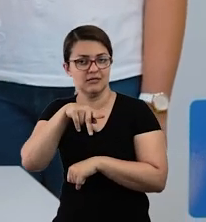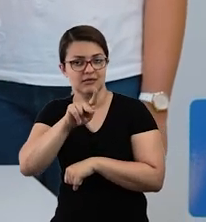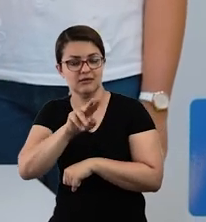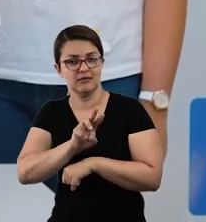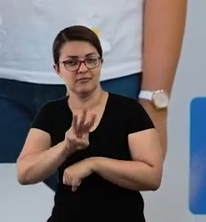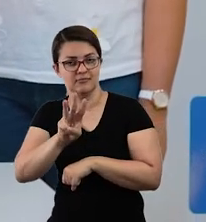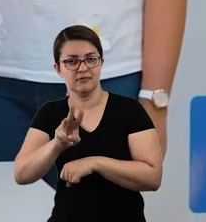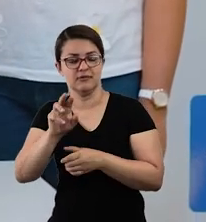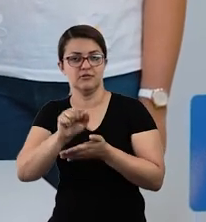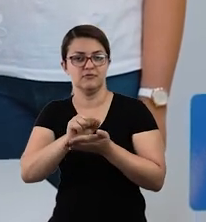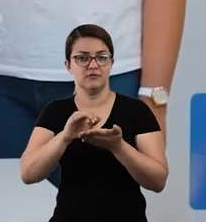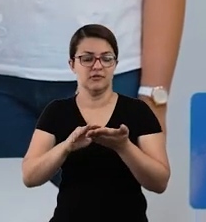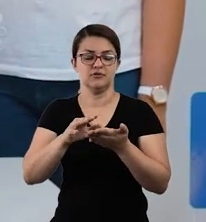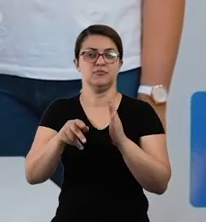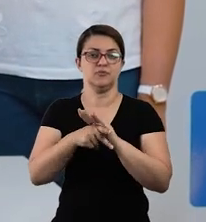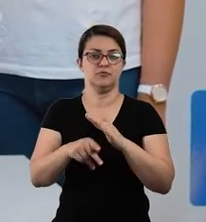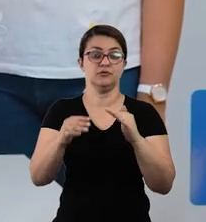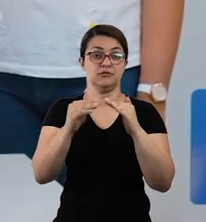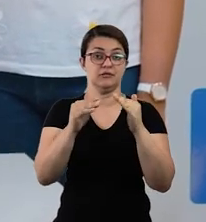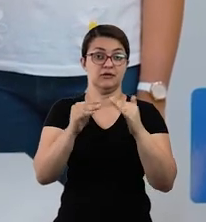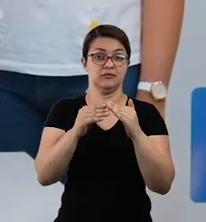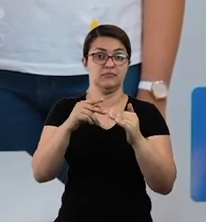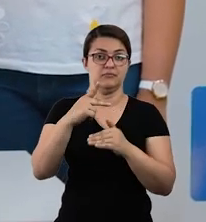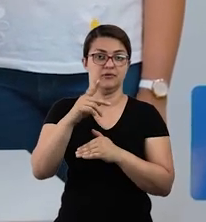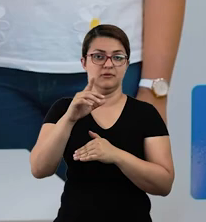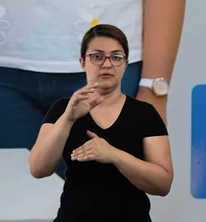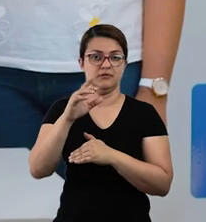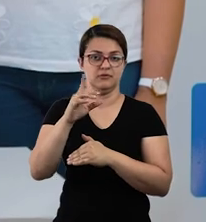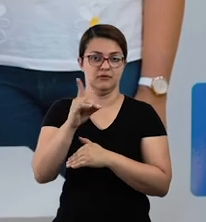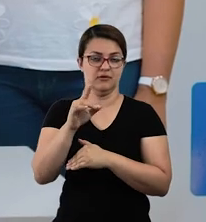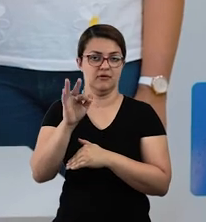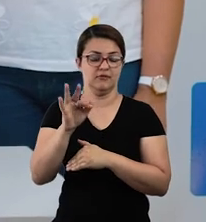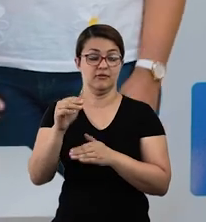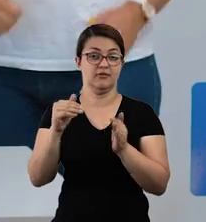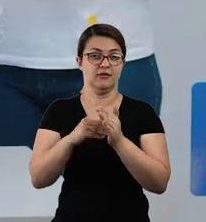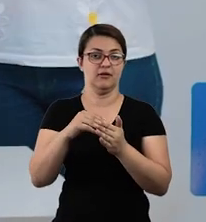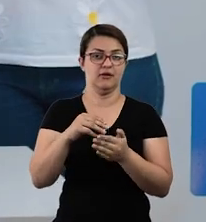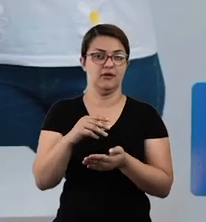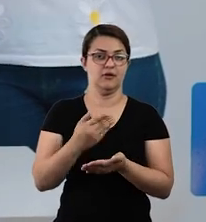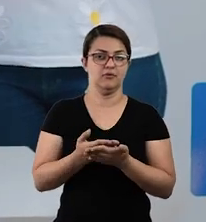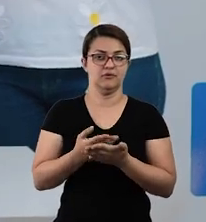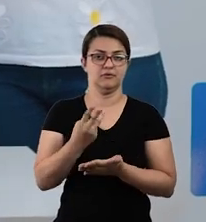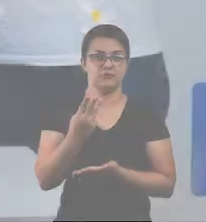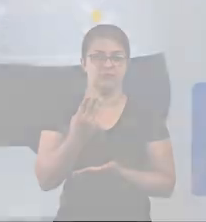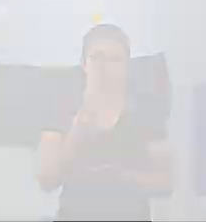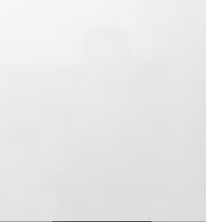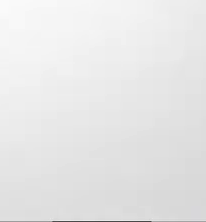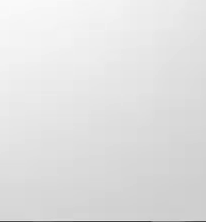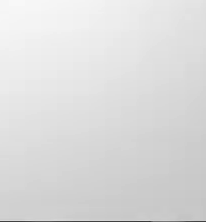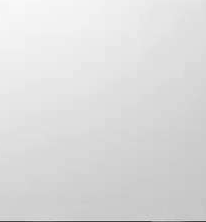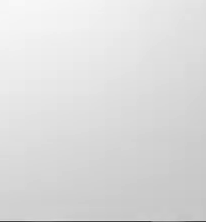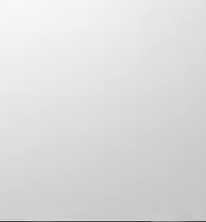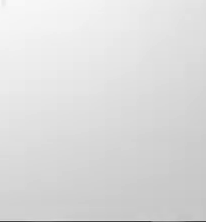site Lição de Casa vai estar disponível o PDF até a aula 34, tá bom? Até mais!